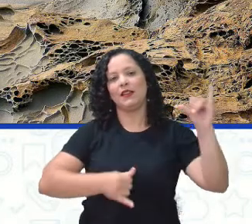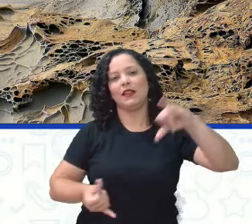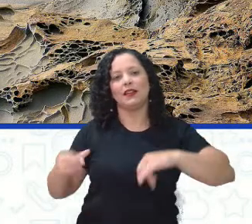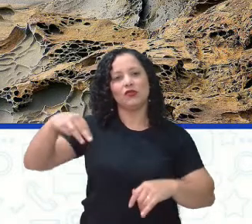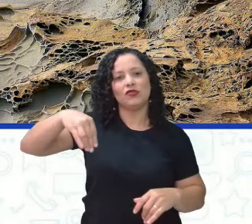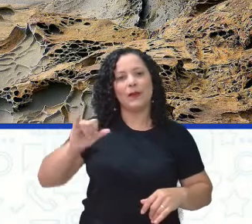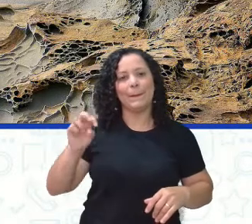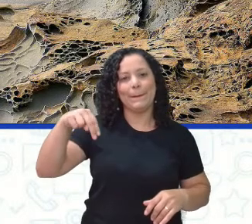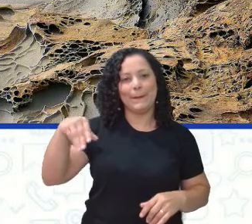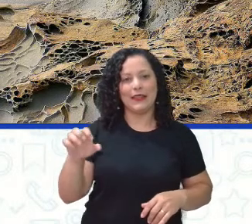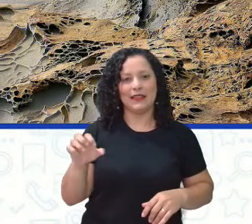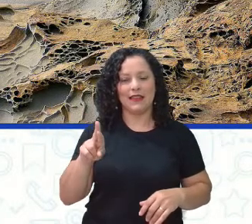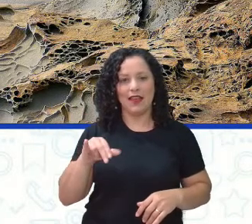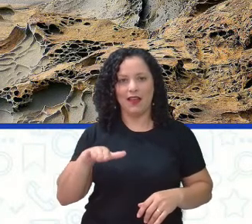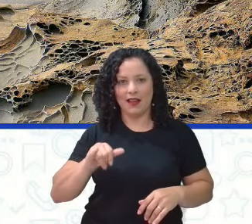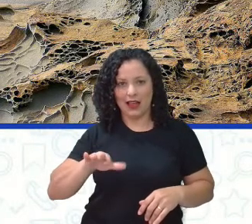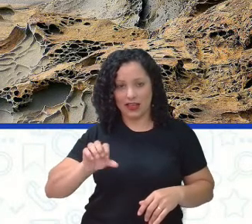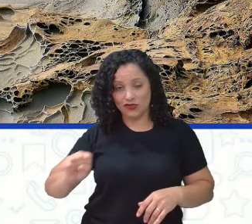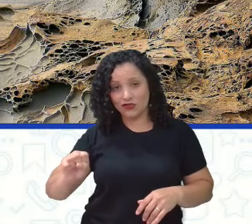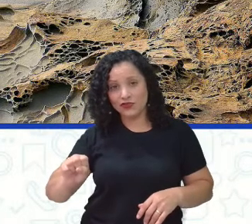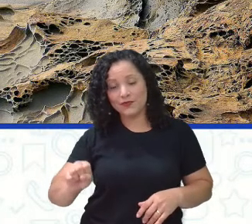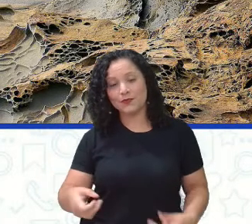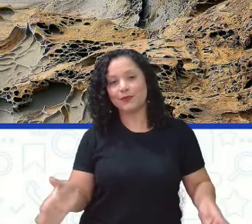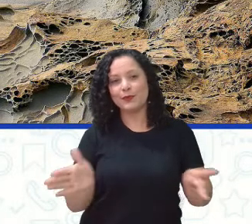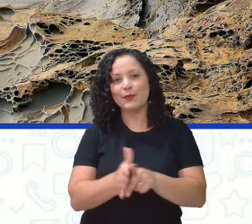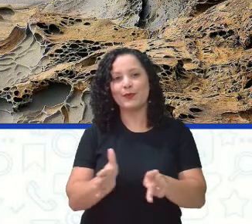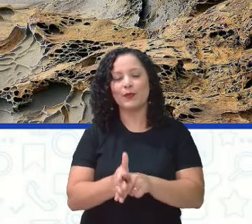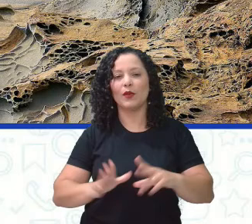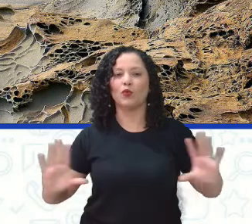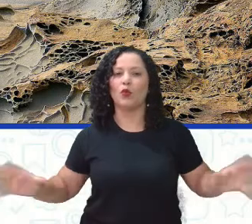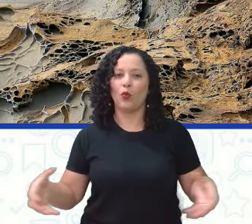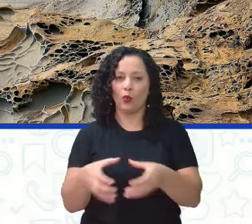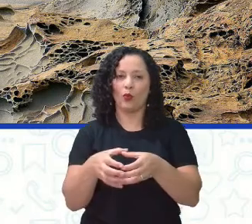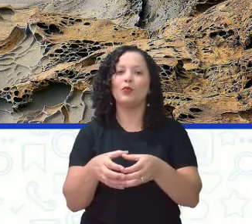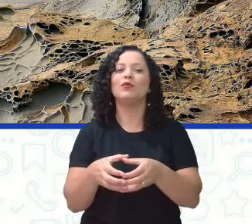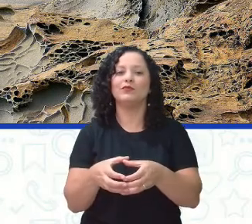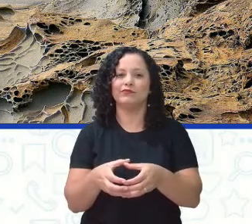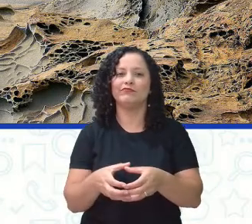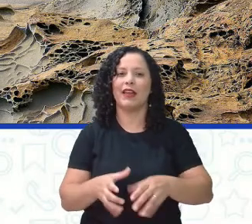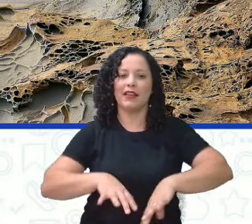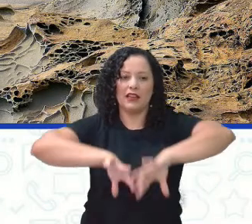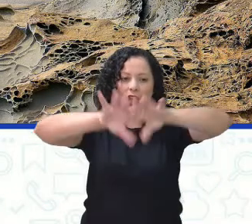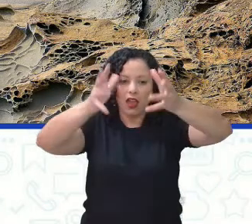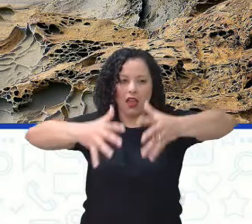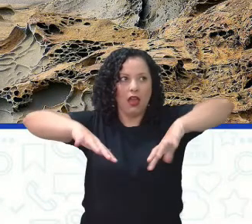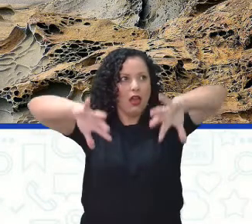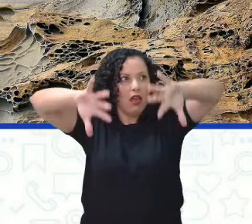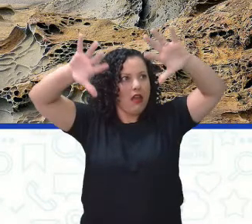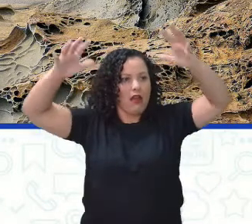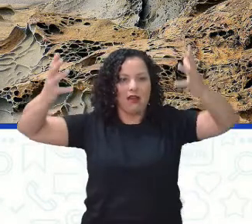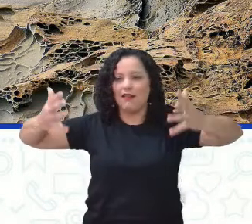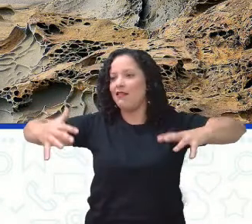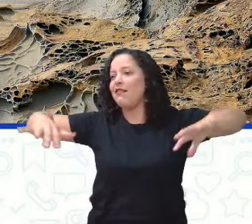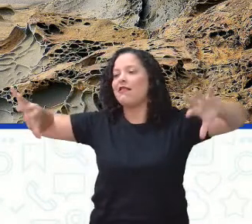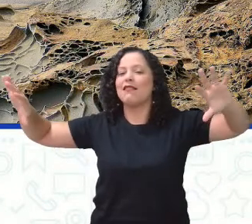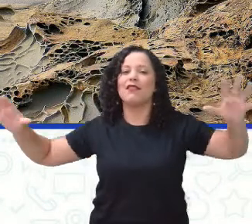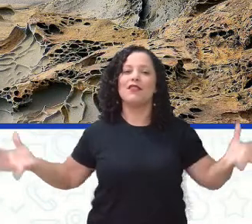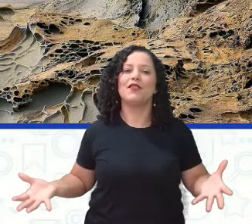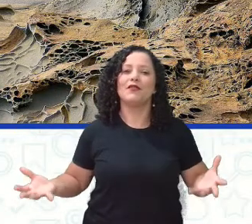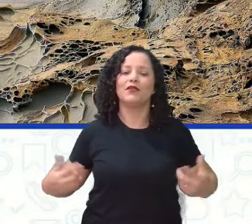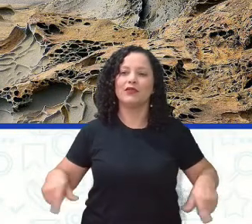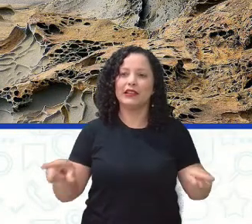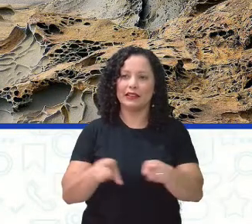minerais que fazem ali parte daquele conjunto de relevo. Aí vai o quê? Causado também